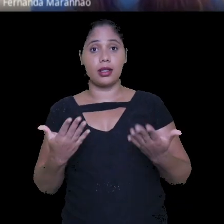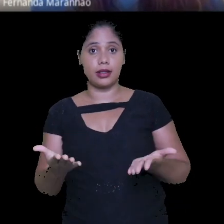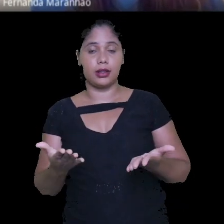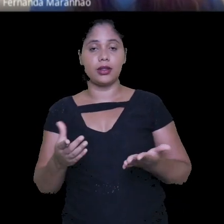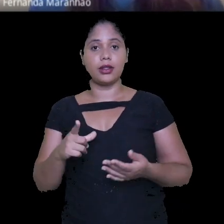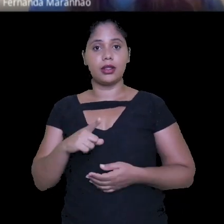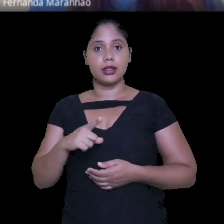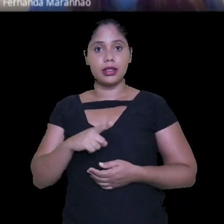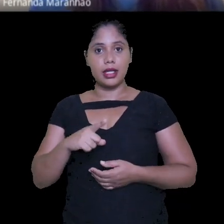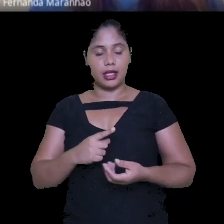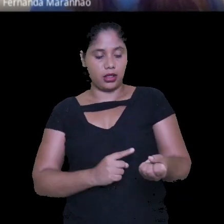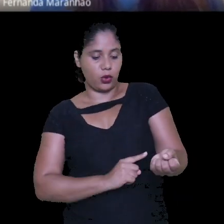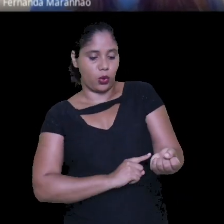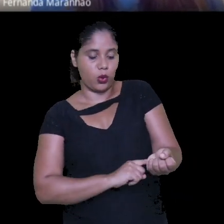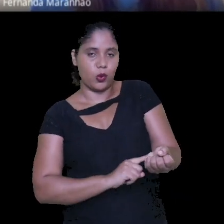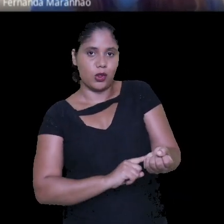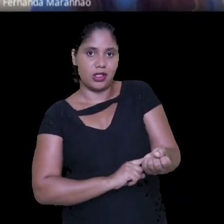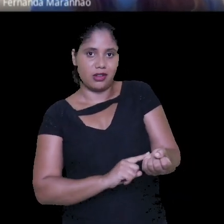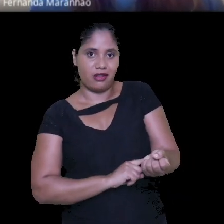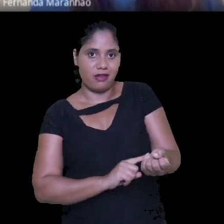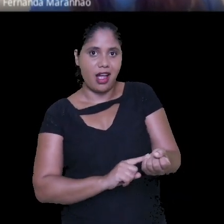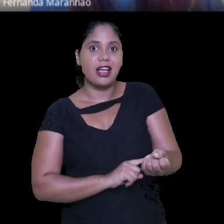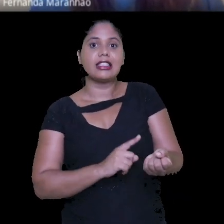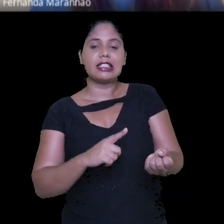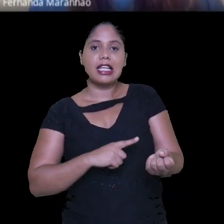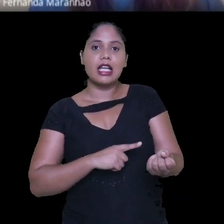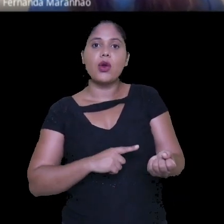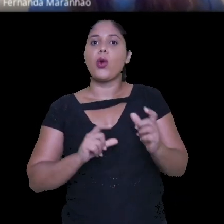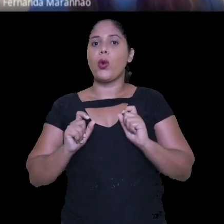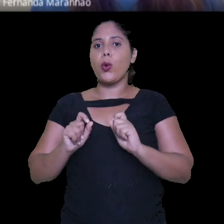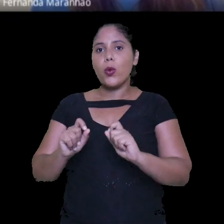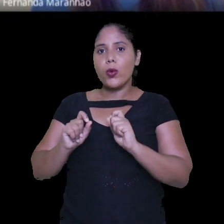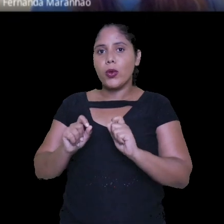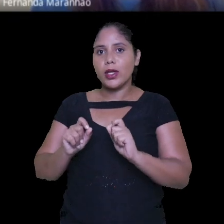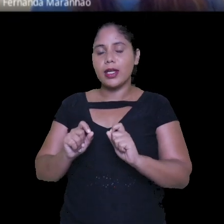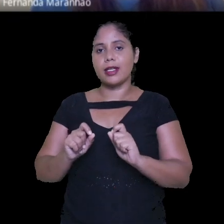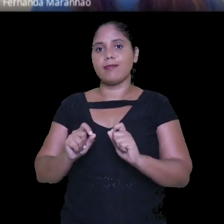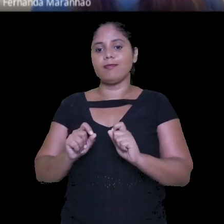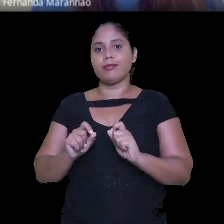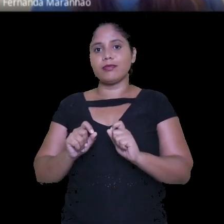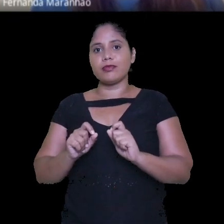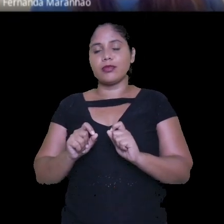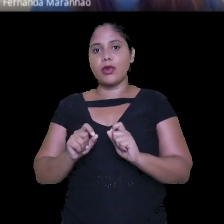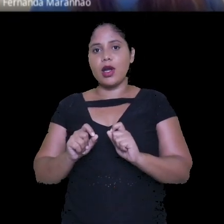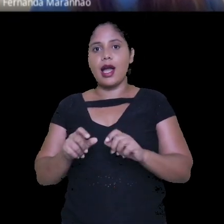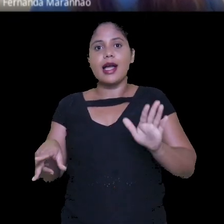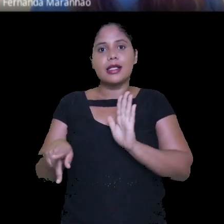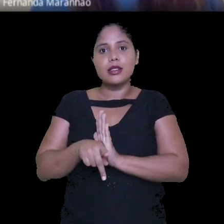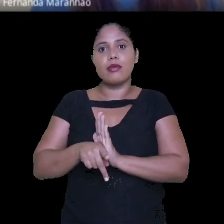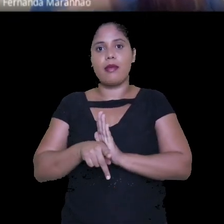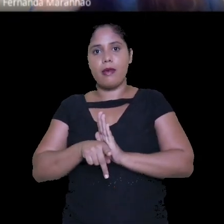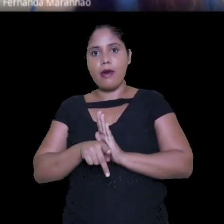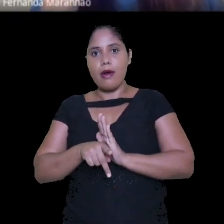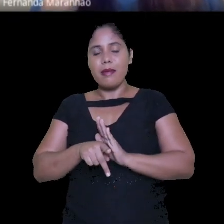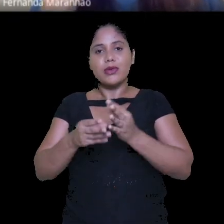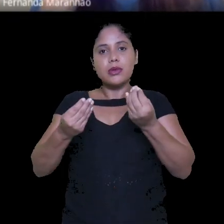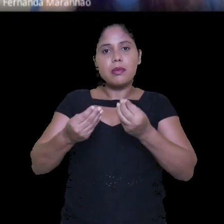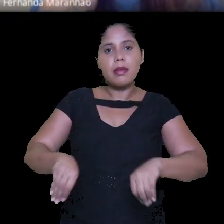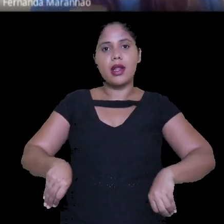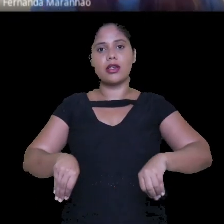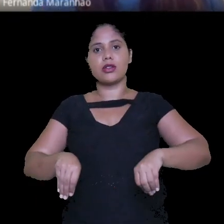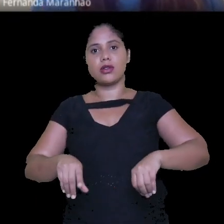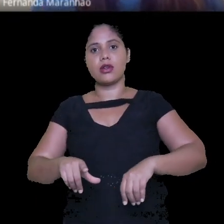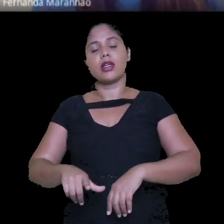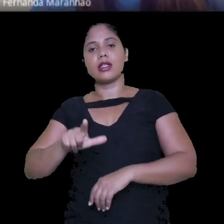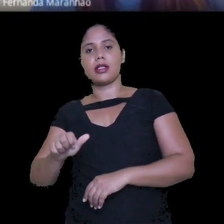pré-eclâmpsia ou hipertensão arterial e também de restrição de crescimento do feto durante a gravidez. Mais uma vez, nesse slide à